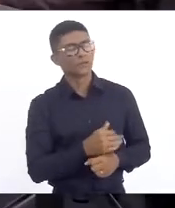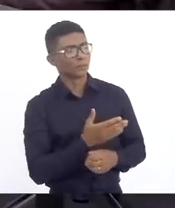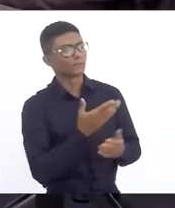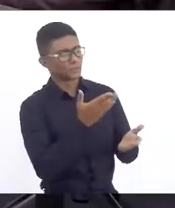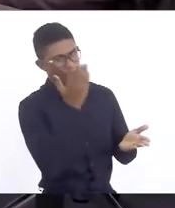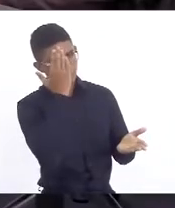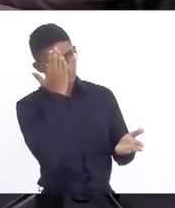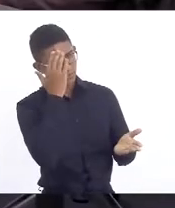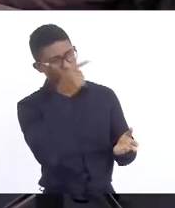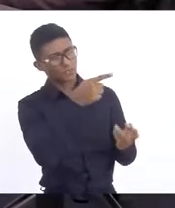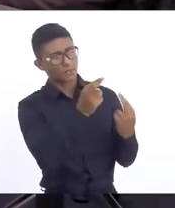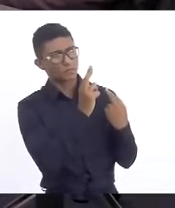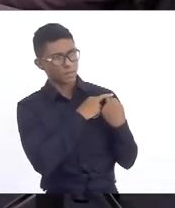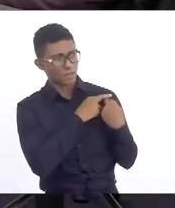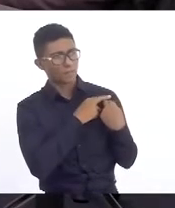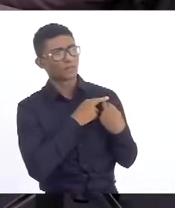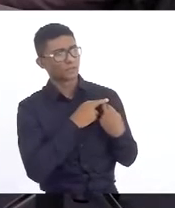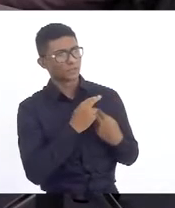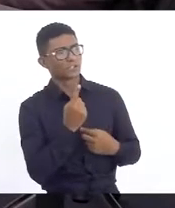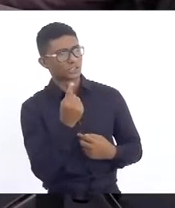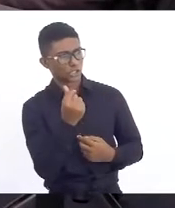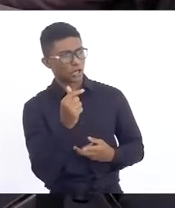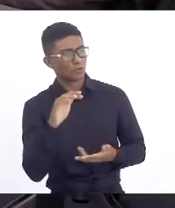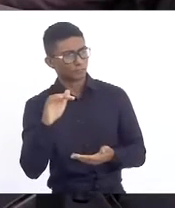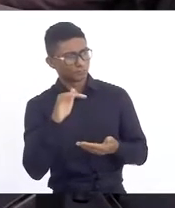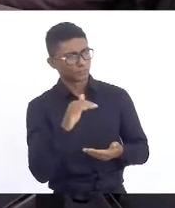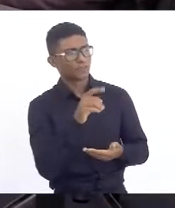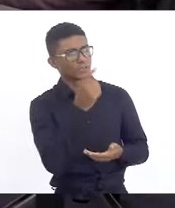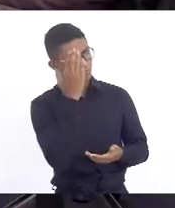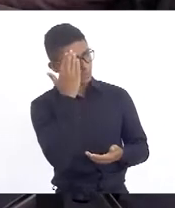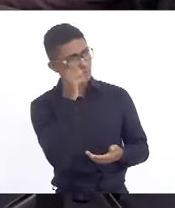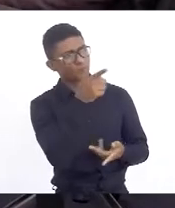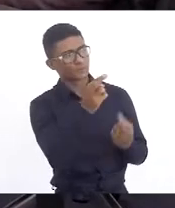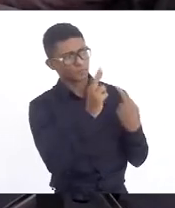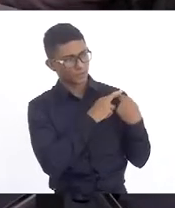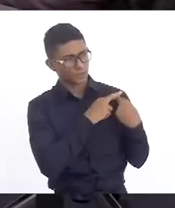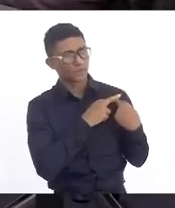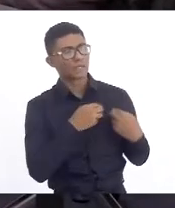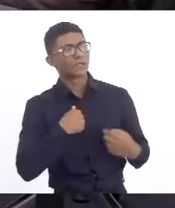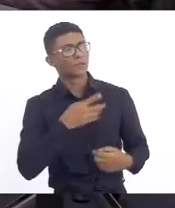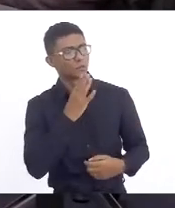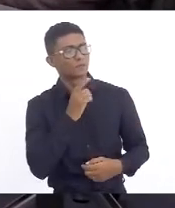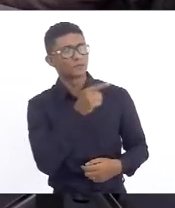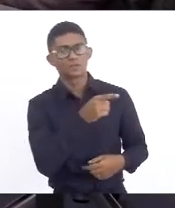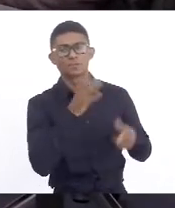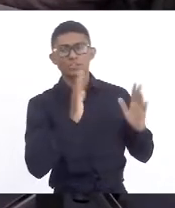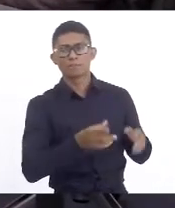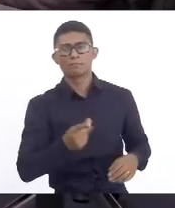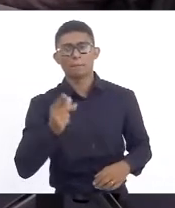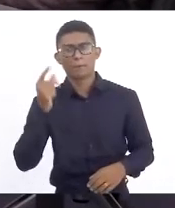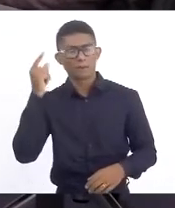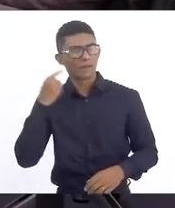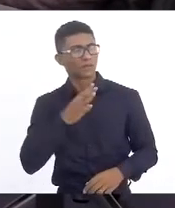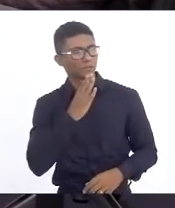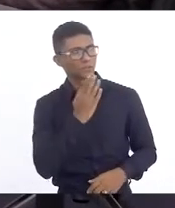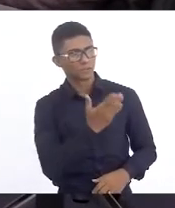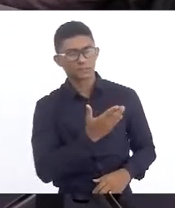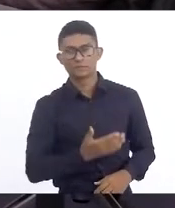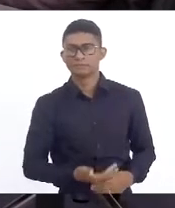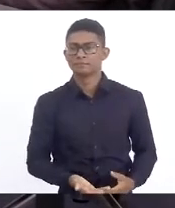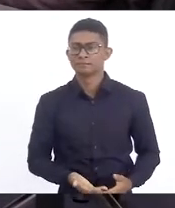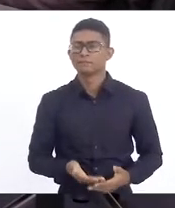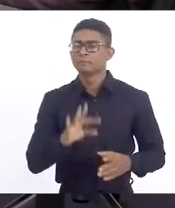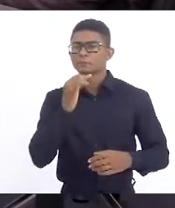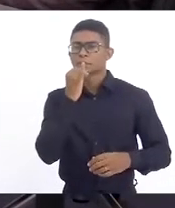engenheiro, diretor de projetos da CEDAE, nos conhecemos há bastante tempo. Um bom tempo já. Sabemos da dificuldade